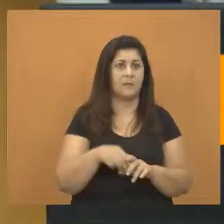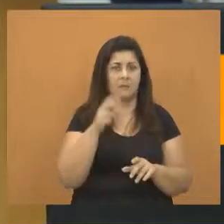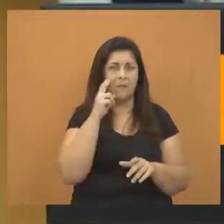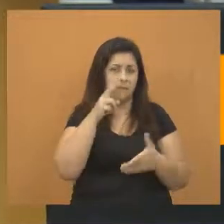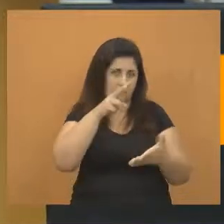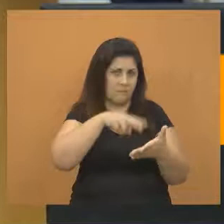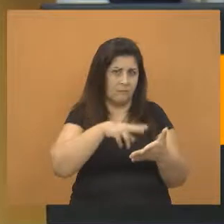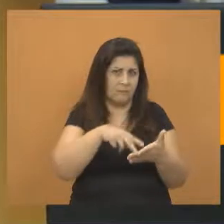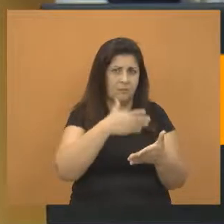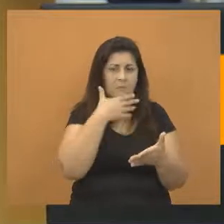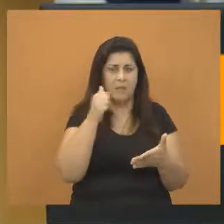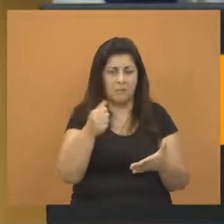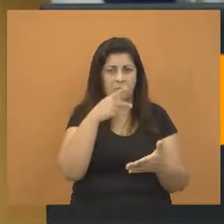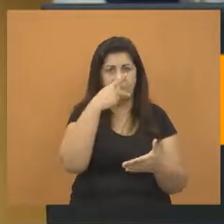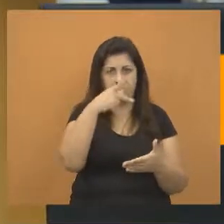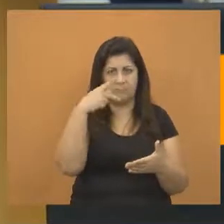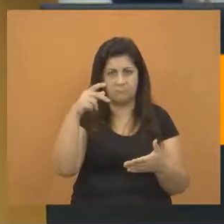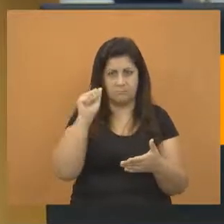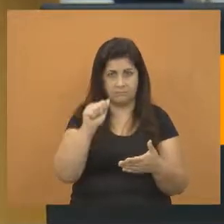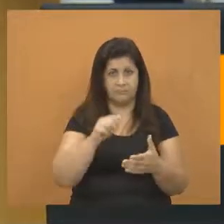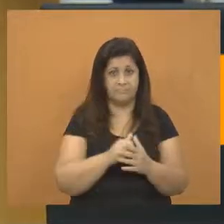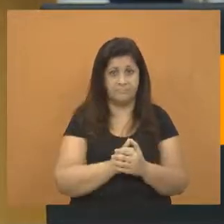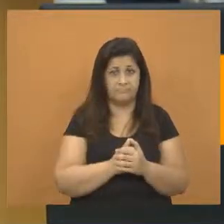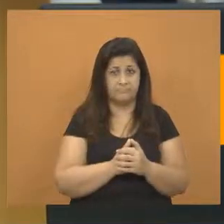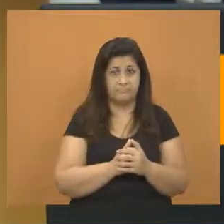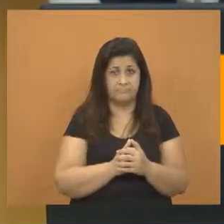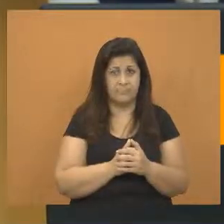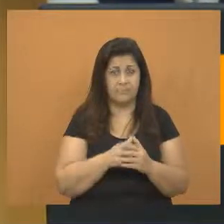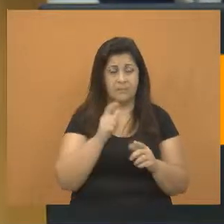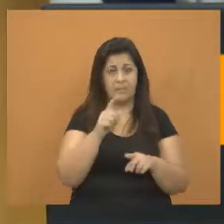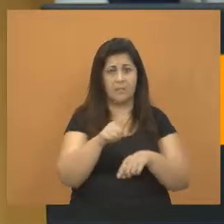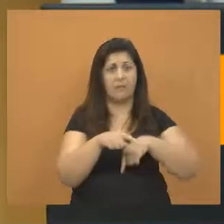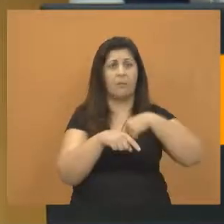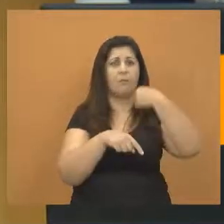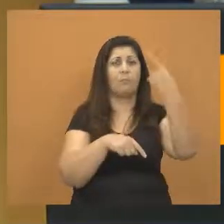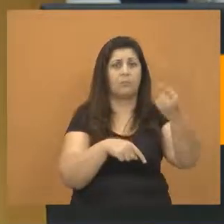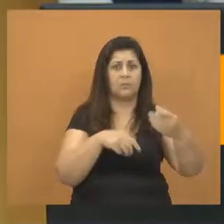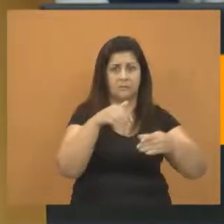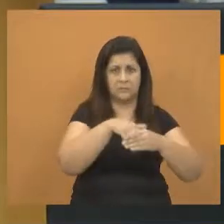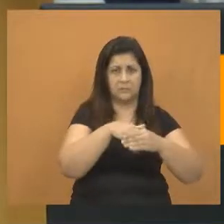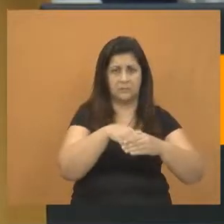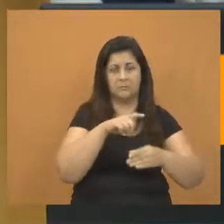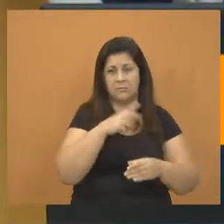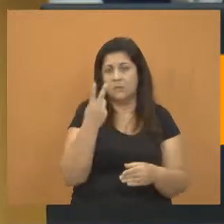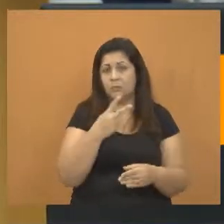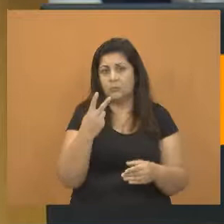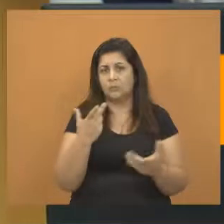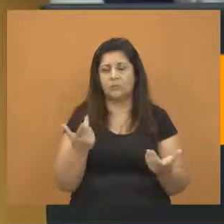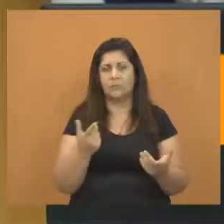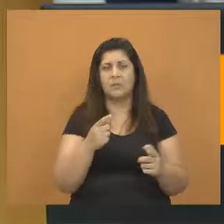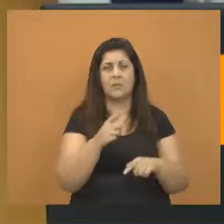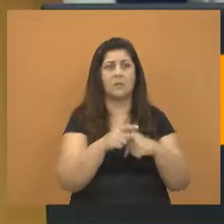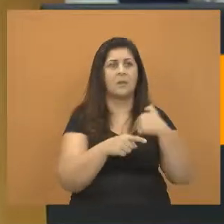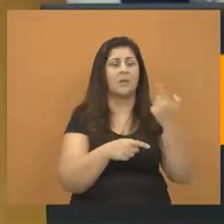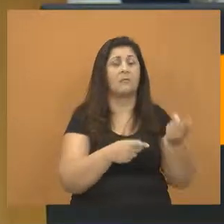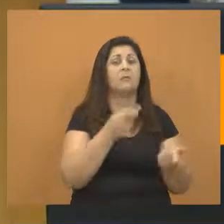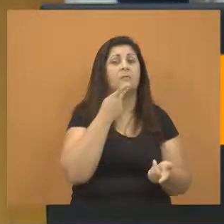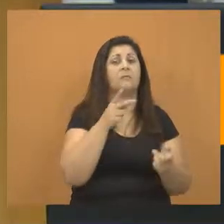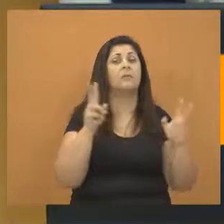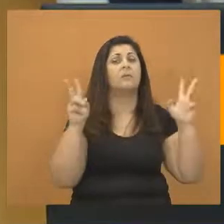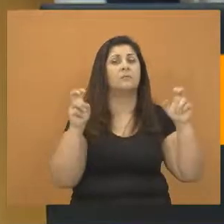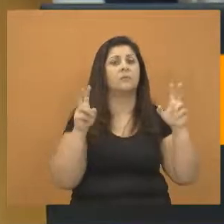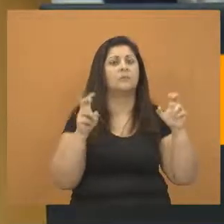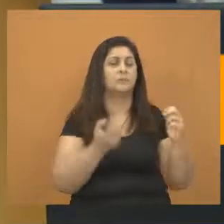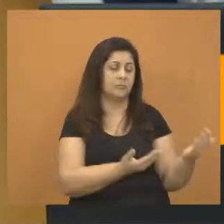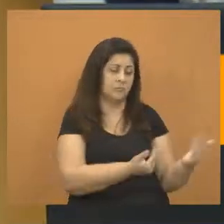maior no PPA para, na próxima votação, que são 2 votações, eu falar um pouco da nossa política